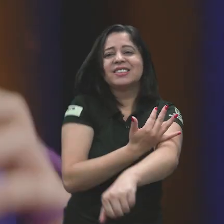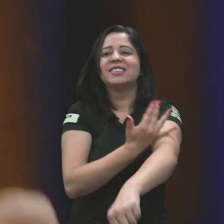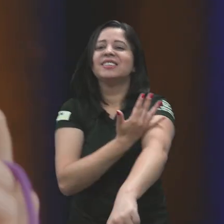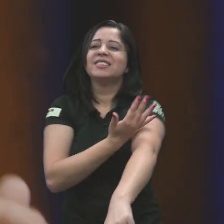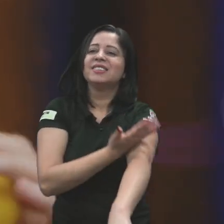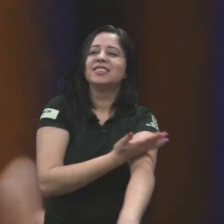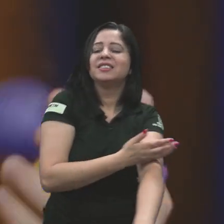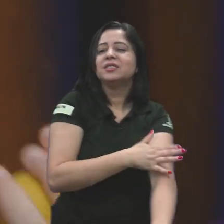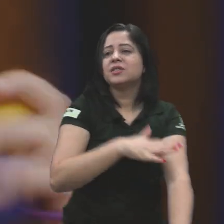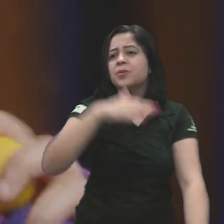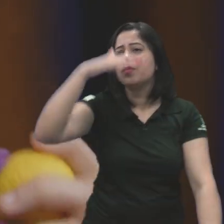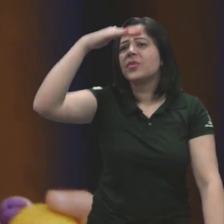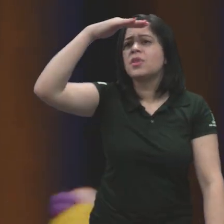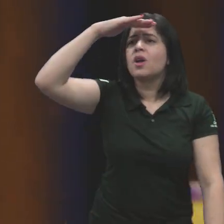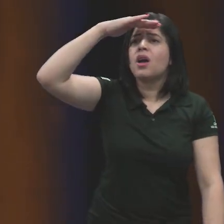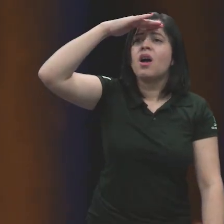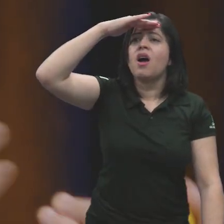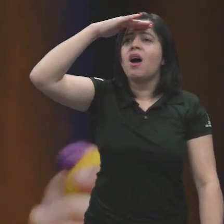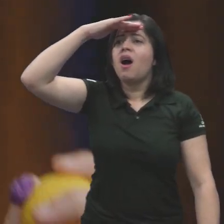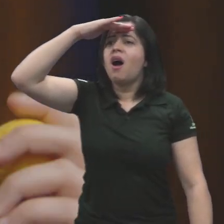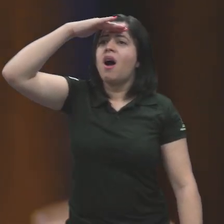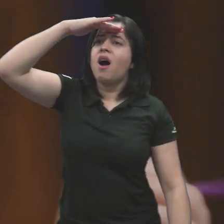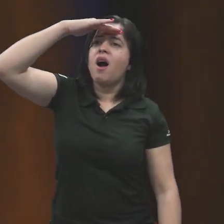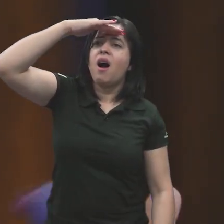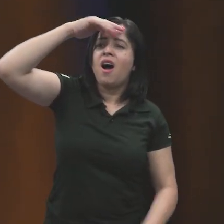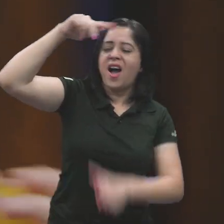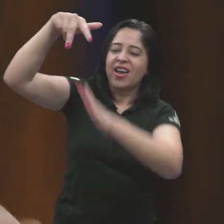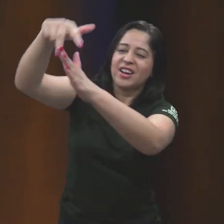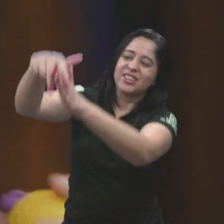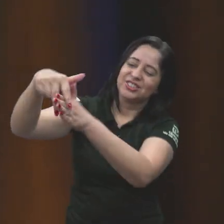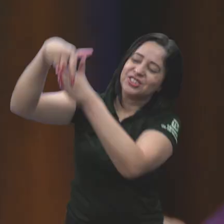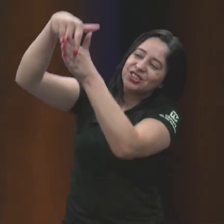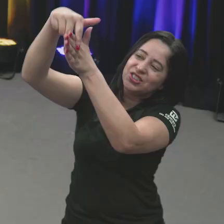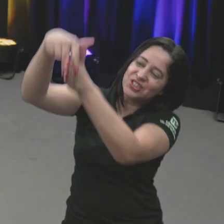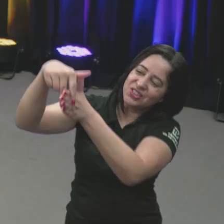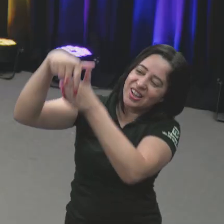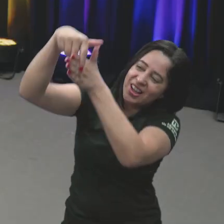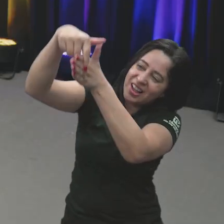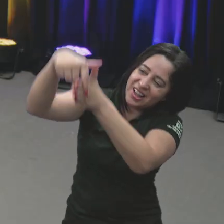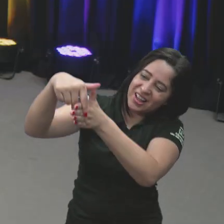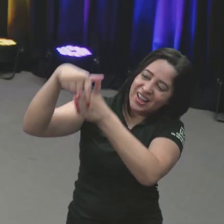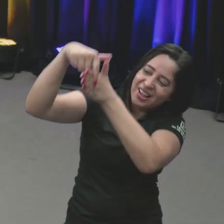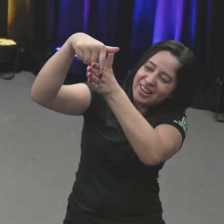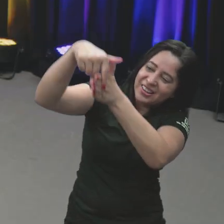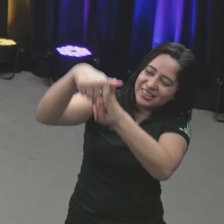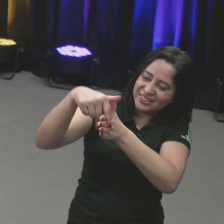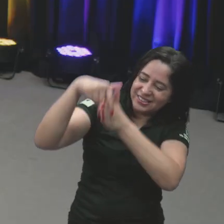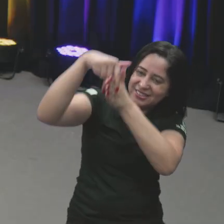teus sinais. Tu vens, tu